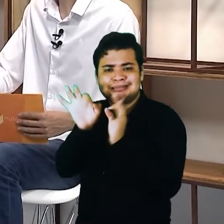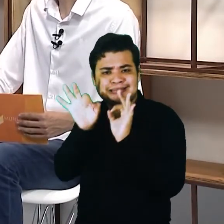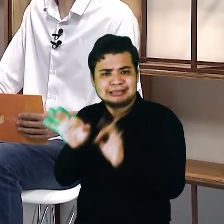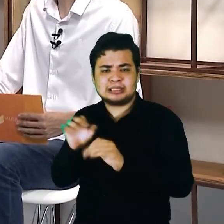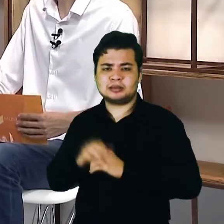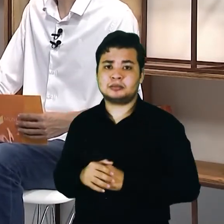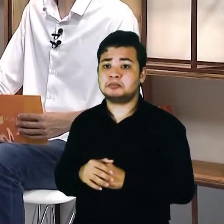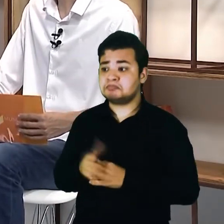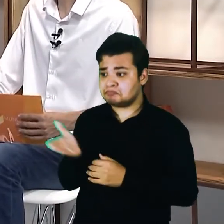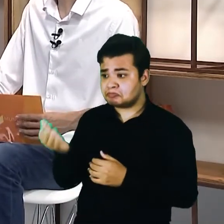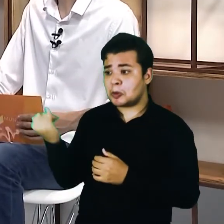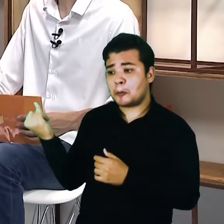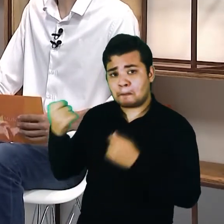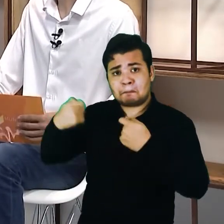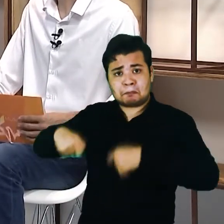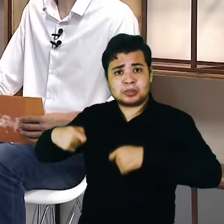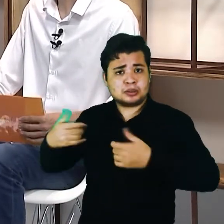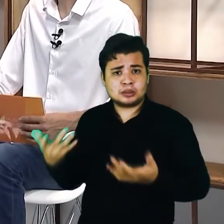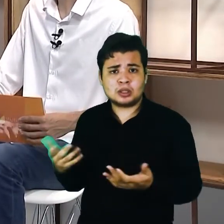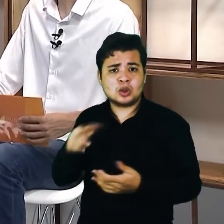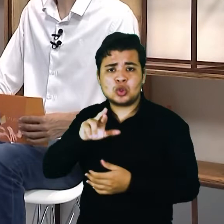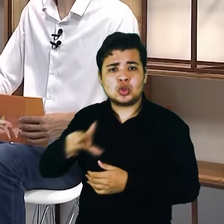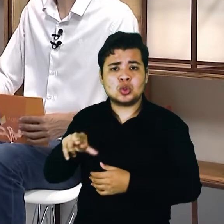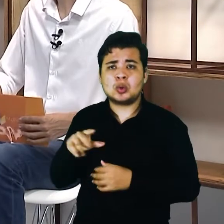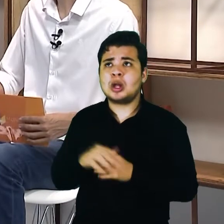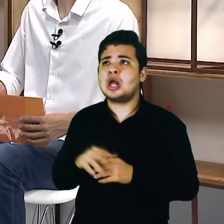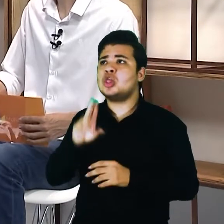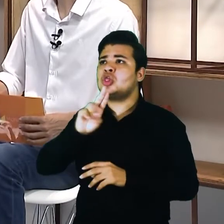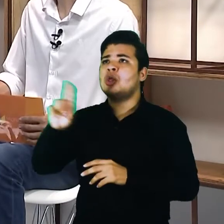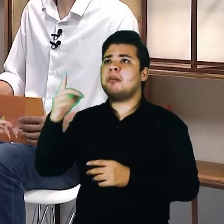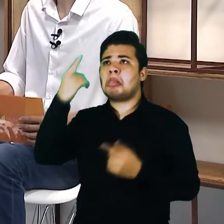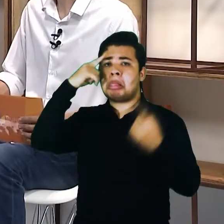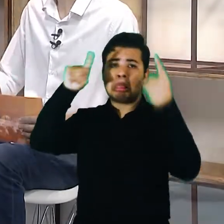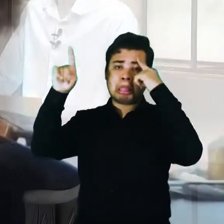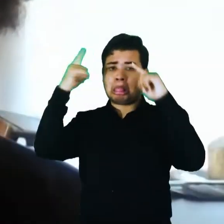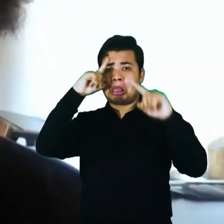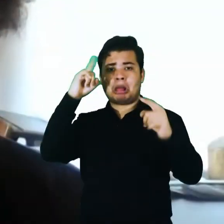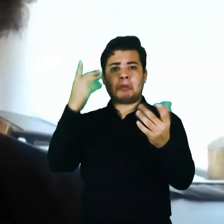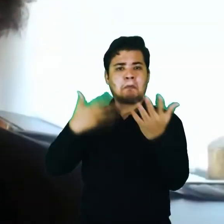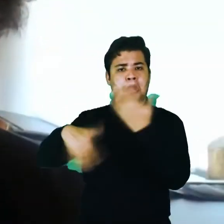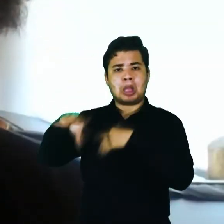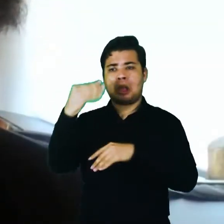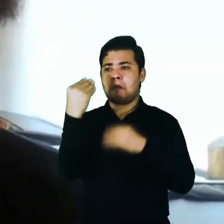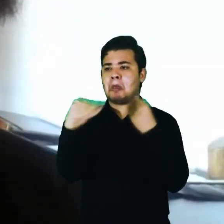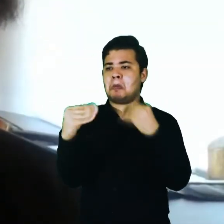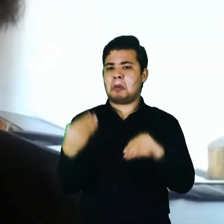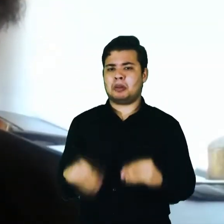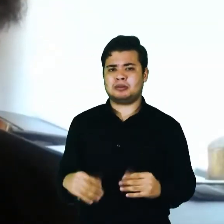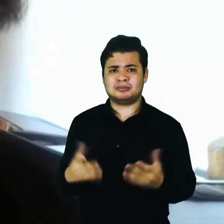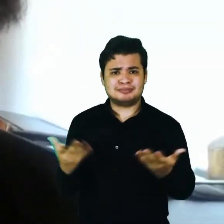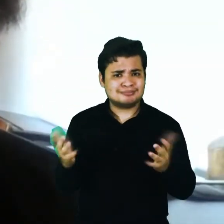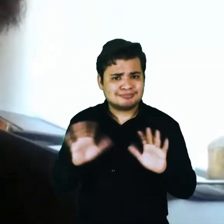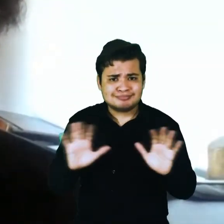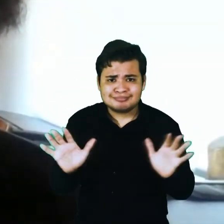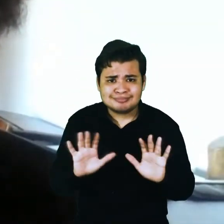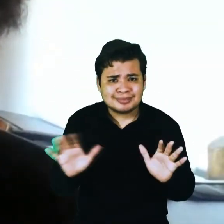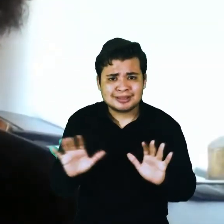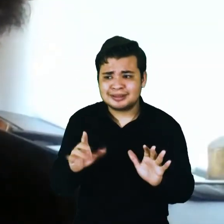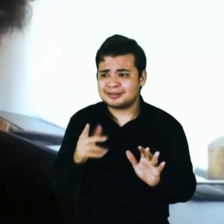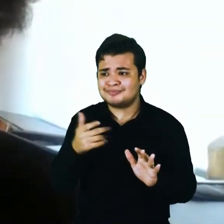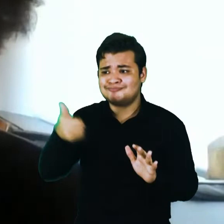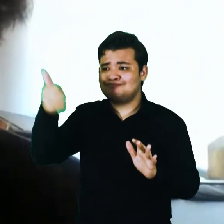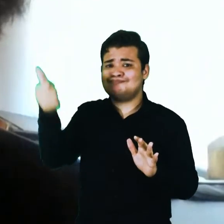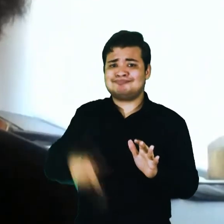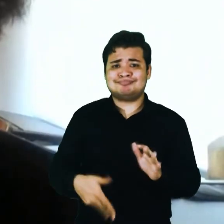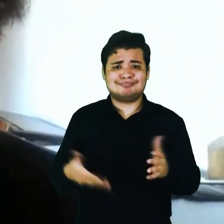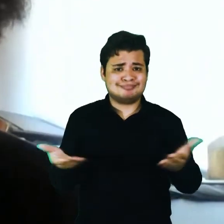Você não pode simplesmente ir pegando nomes à revelia e usando. Esses nomes, eles não vão